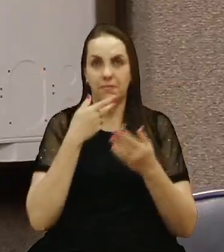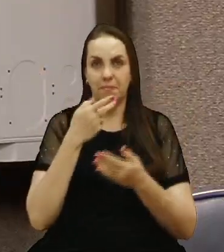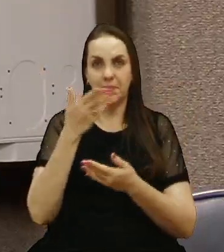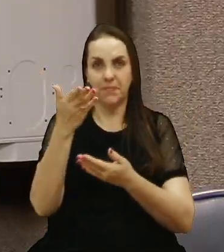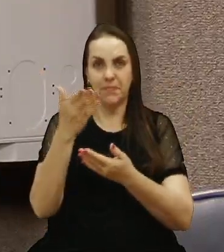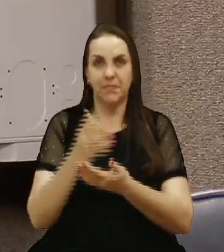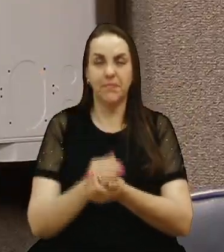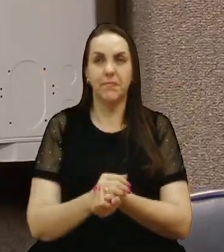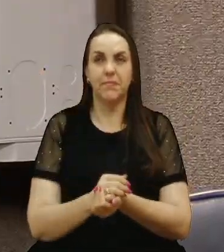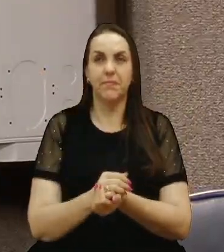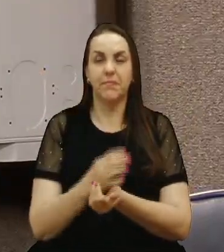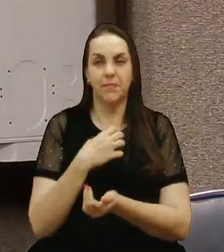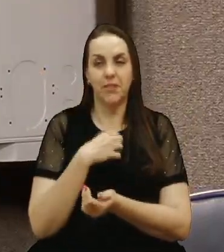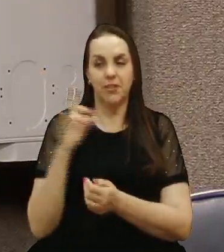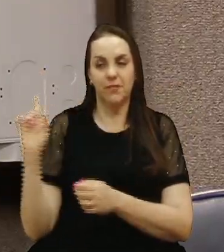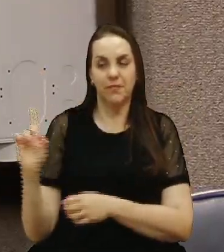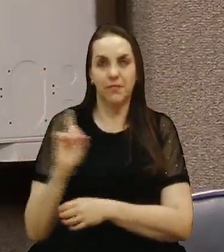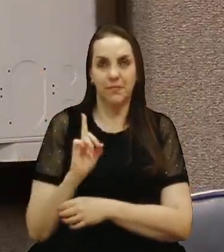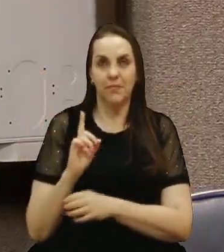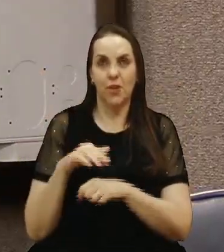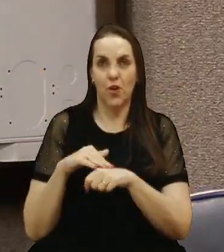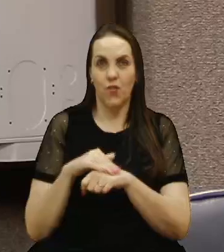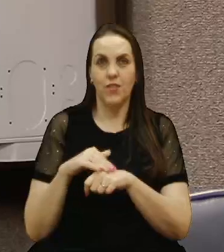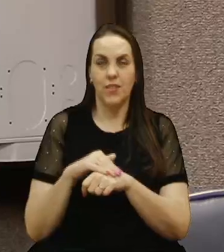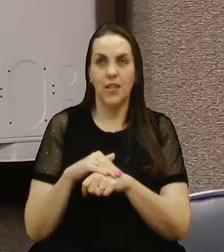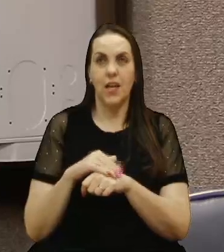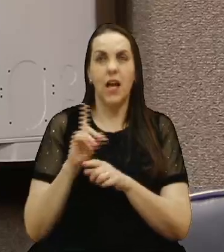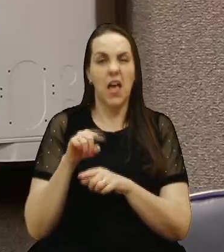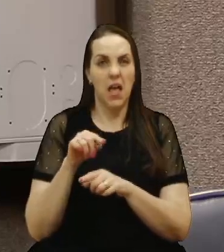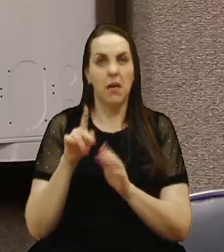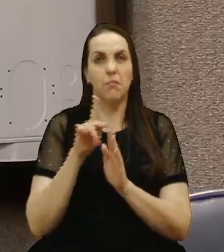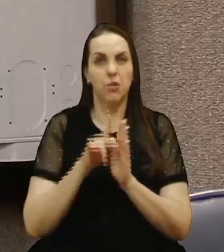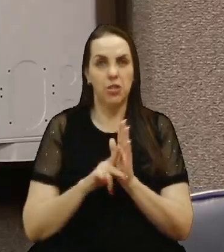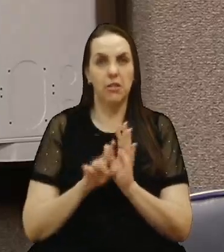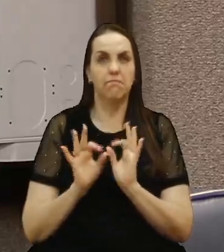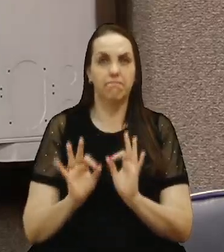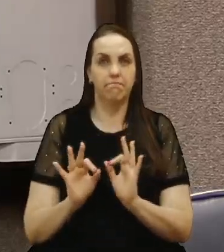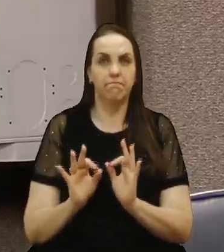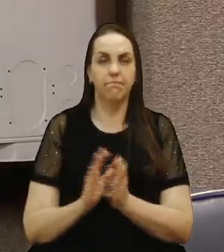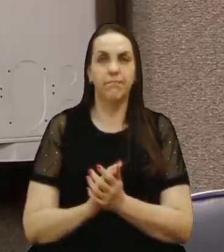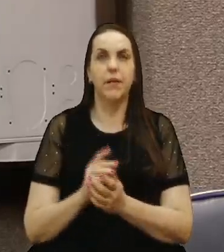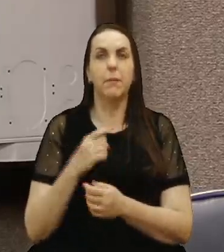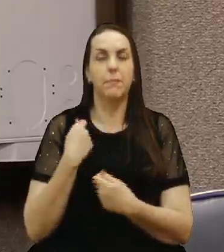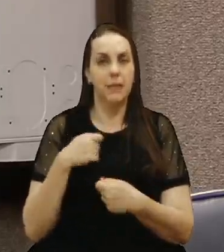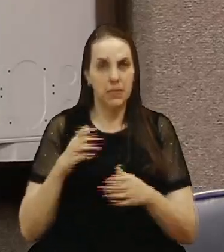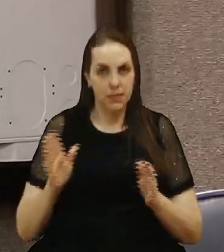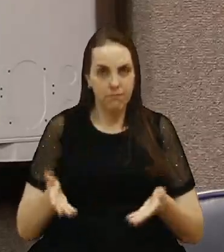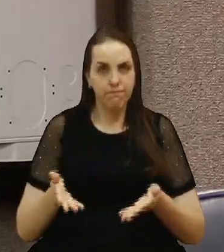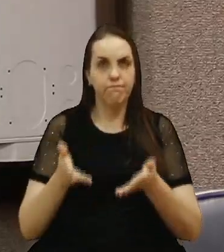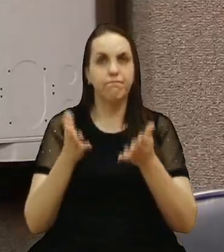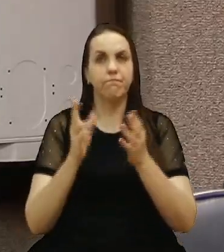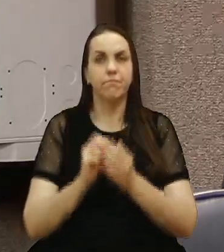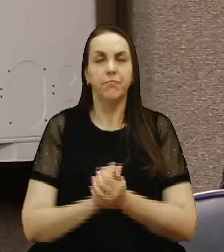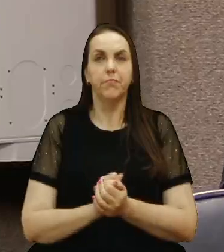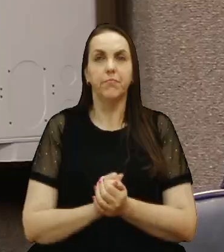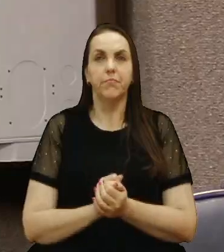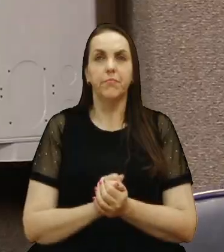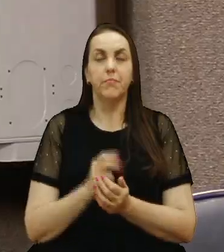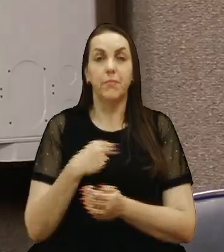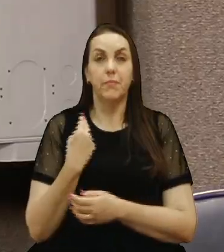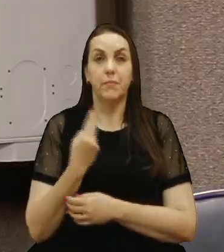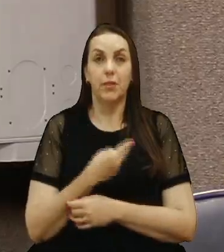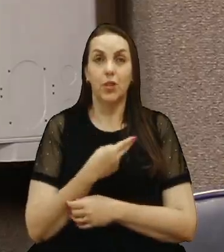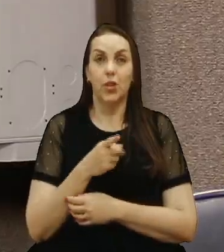naquele dia que tu veio aqui do meu lado conversar, eu disse, olha, é um baita projeto, né? Tem que ser tocado adiante, mas nós temos